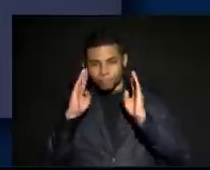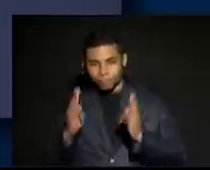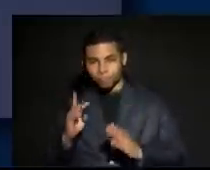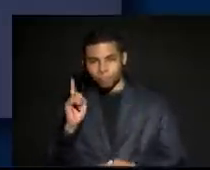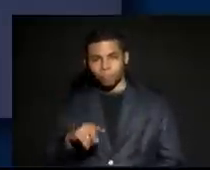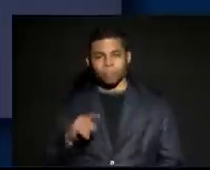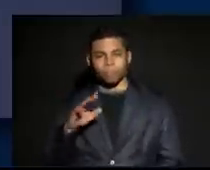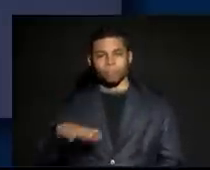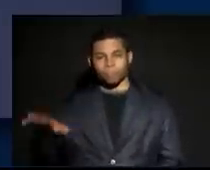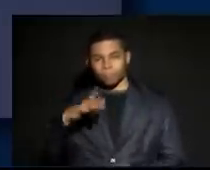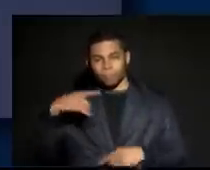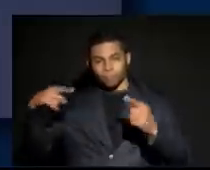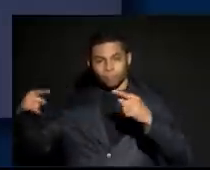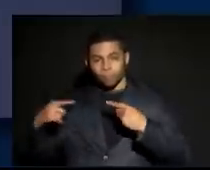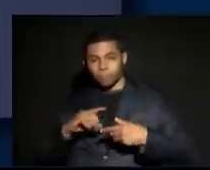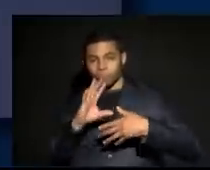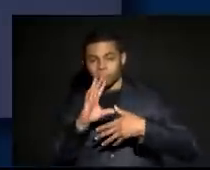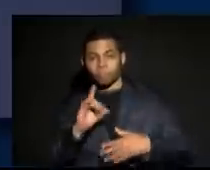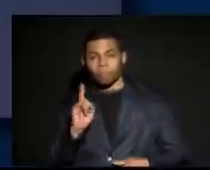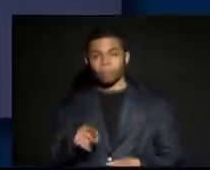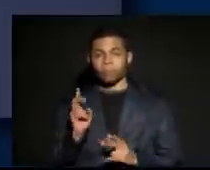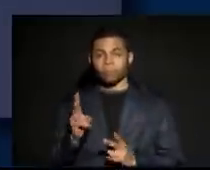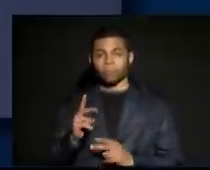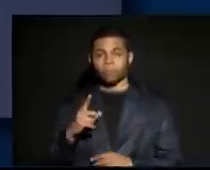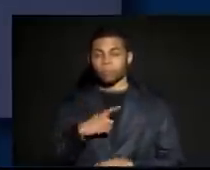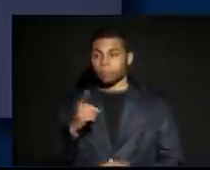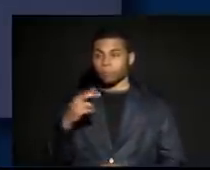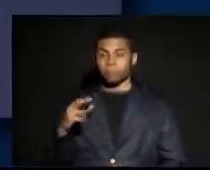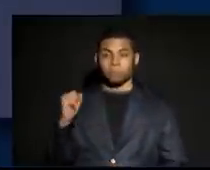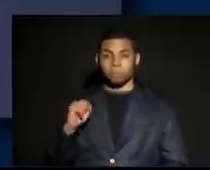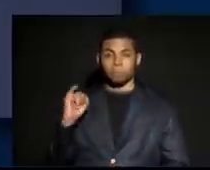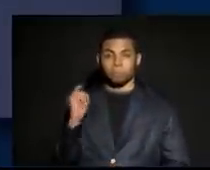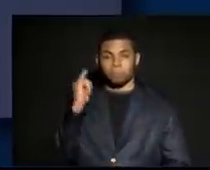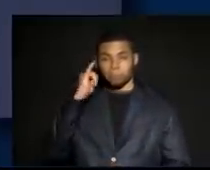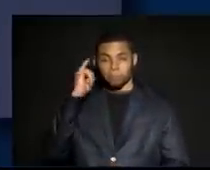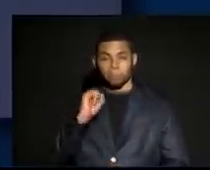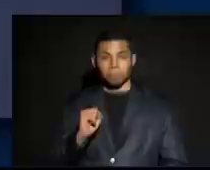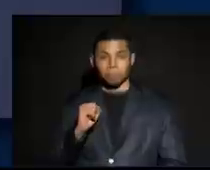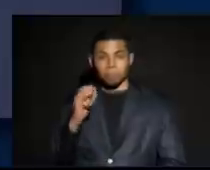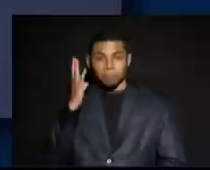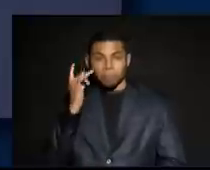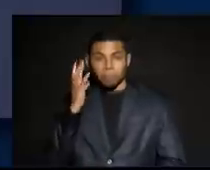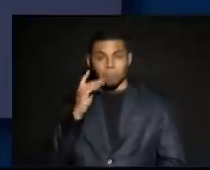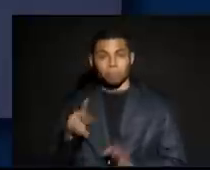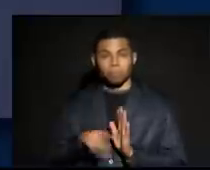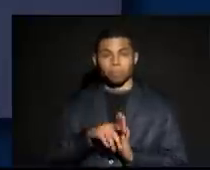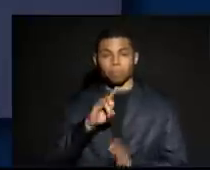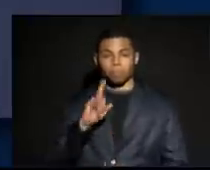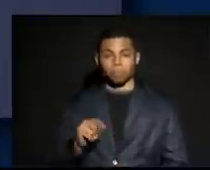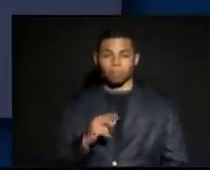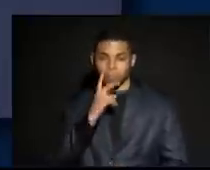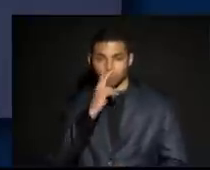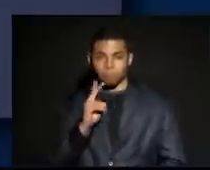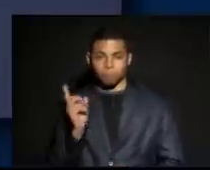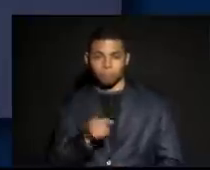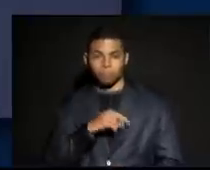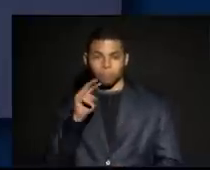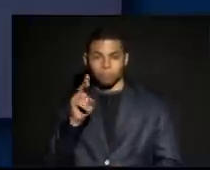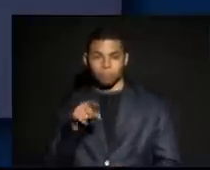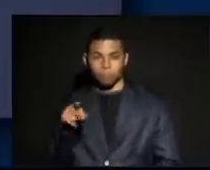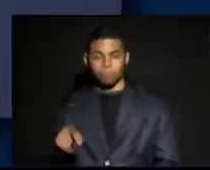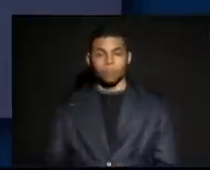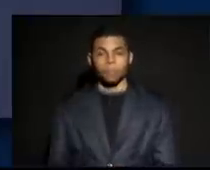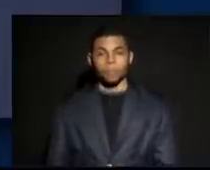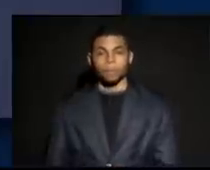geopolítica e se tornar perene se torna relevante e se torna a parte do dia a dia e deu certo modo é isso que nós estamos